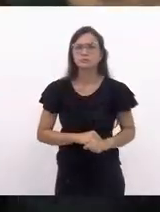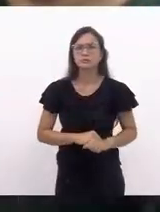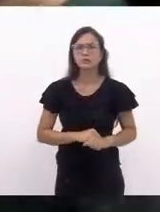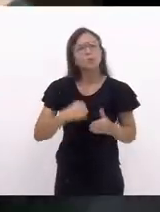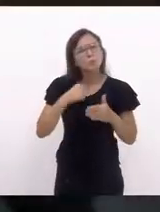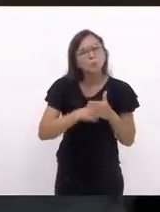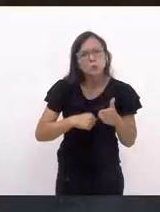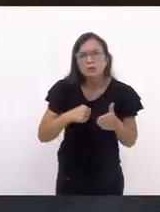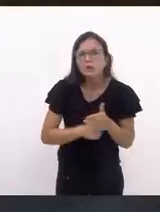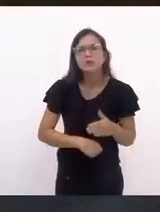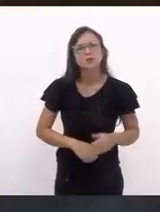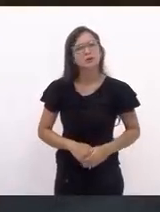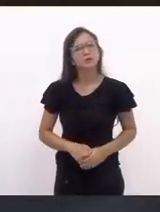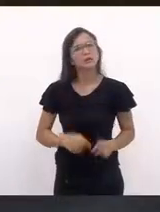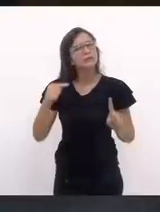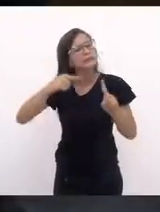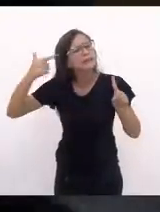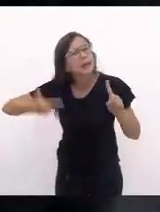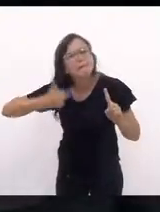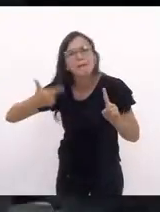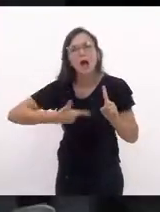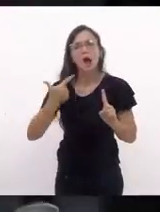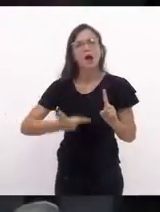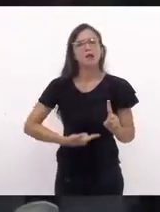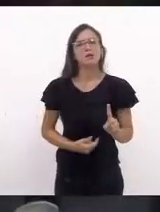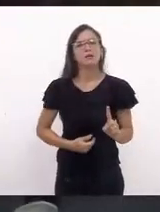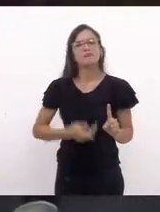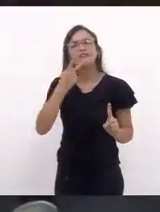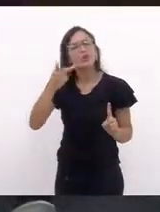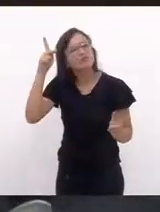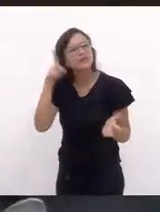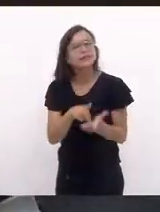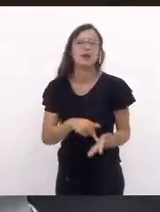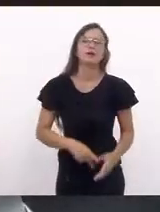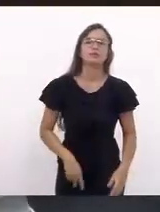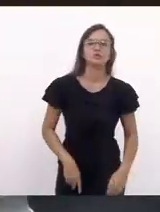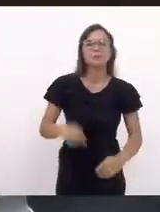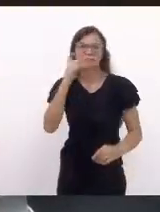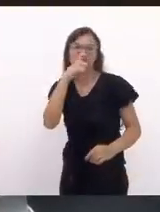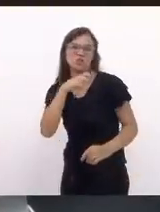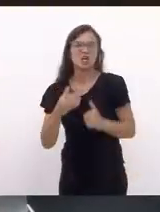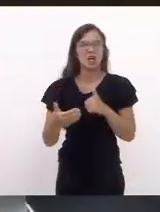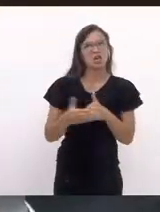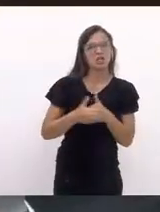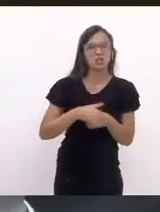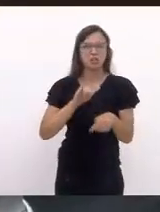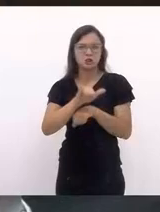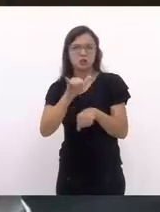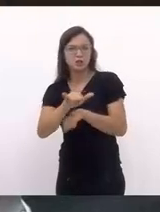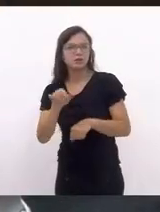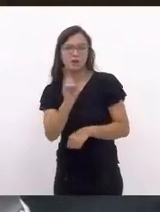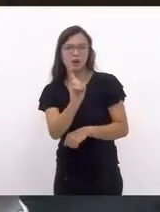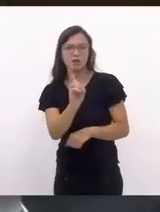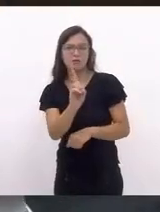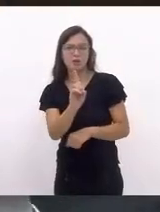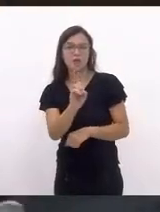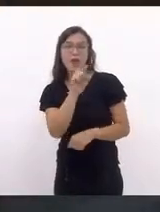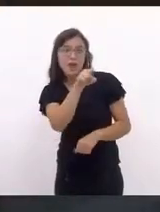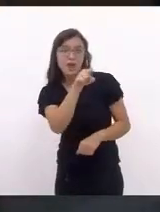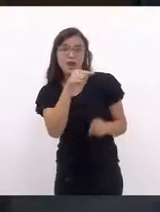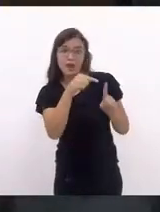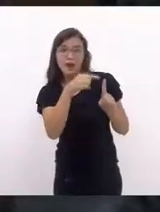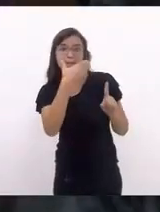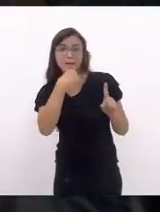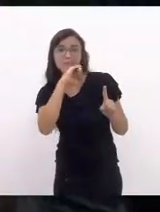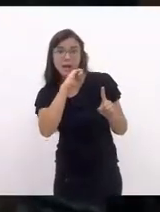Conquista trabalhador honesto que conseguiu educar Não só eu como a minha irmã também eu